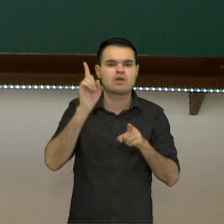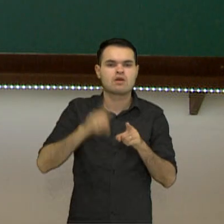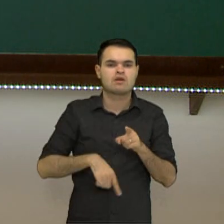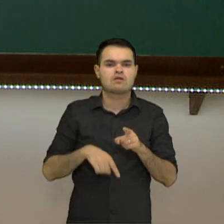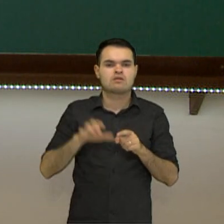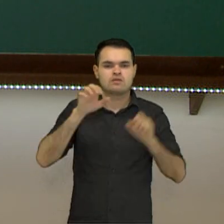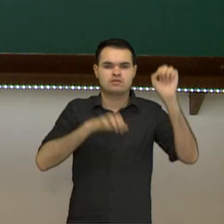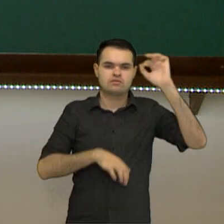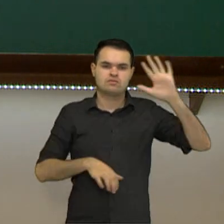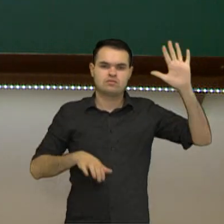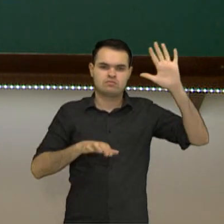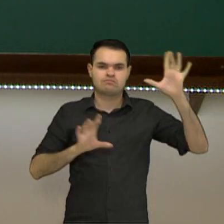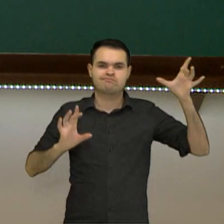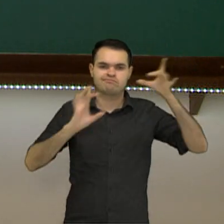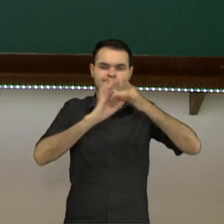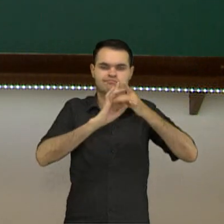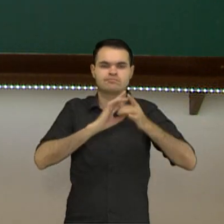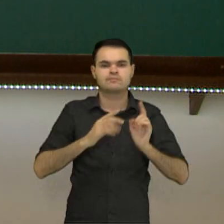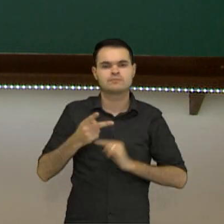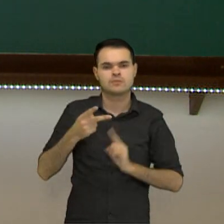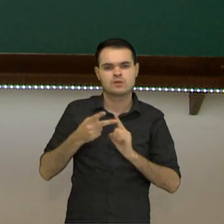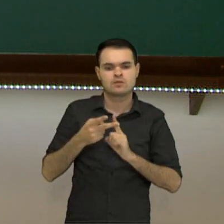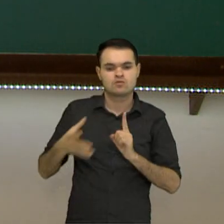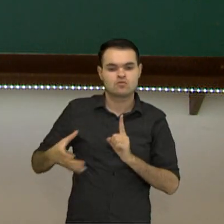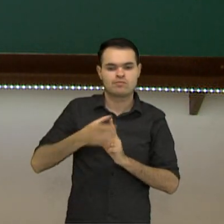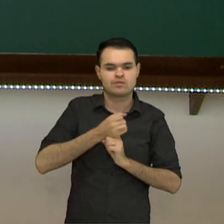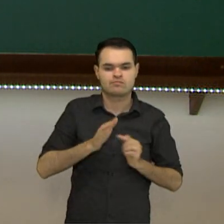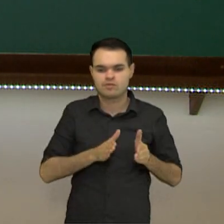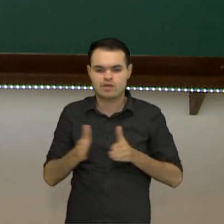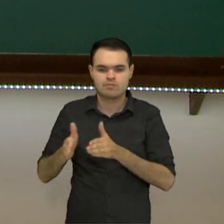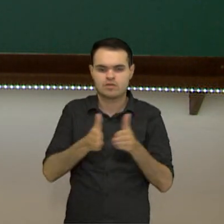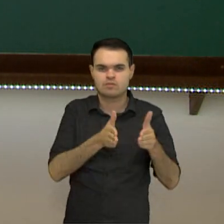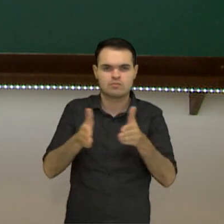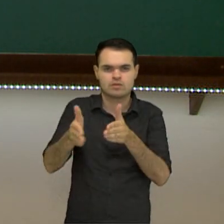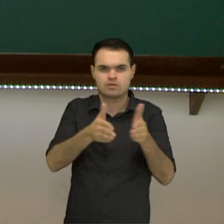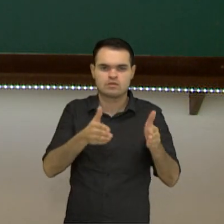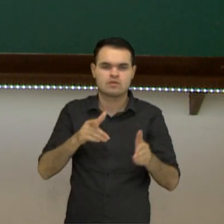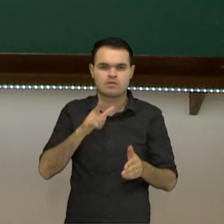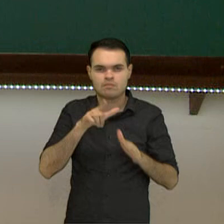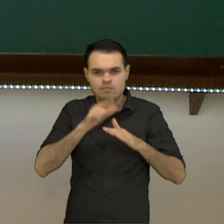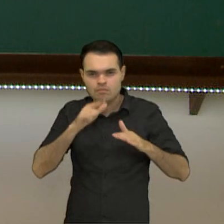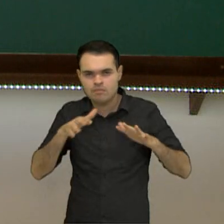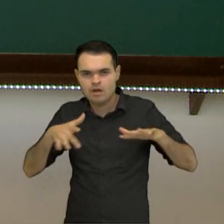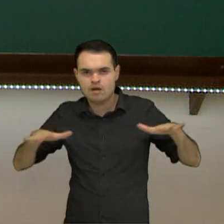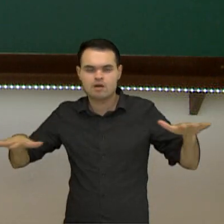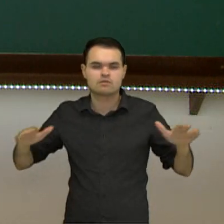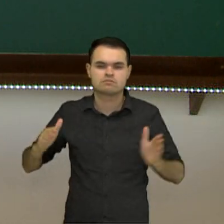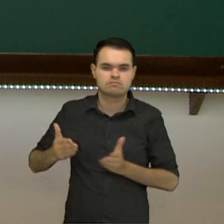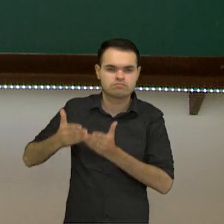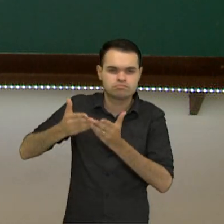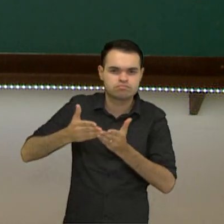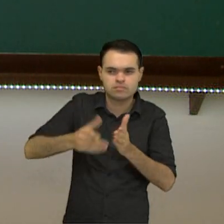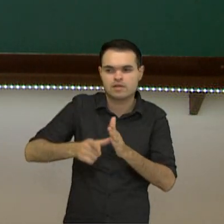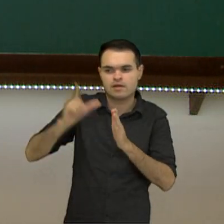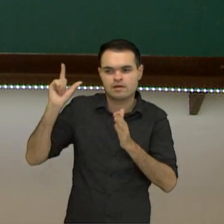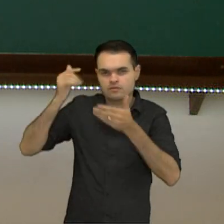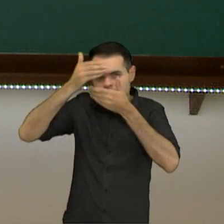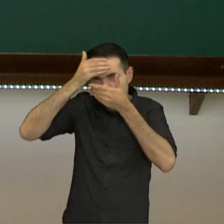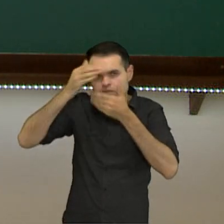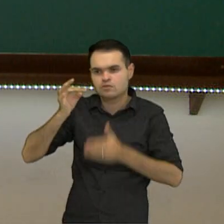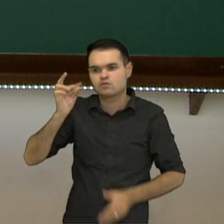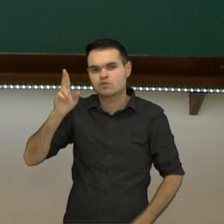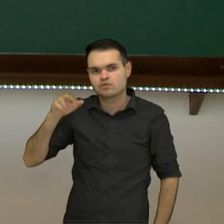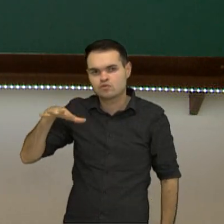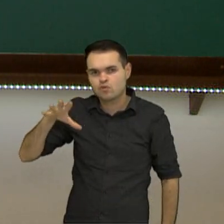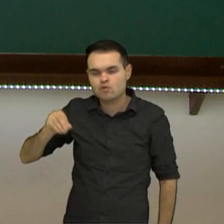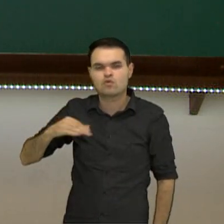da Europa, domínio das rotas comerciais pelo mar Mediterrâneo, né, essas rotas que eram dominadas pelos turcos,